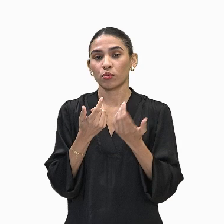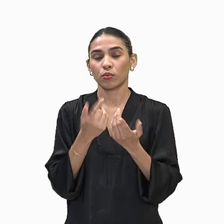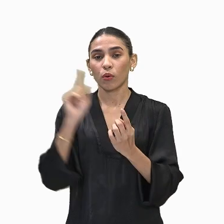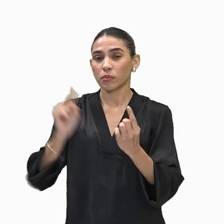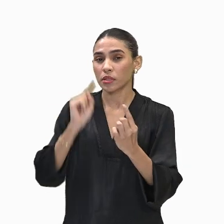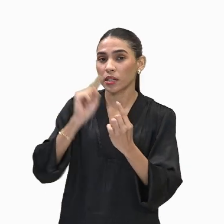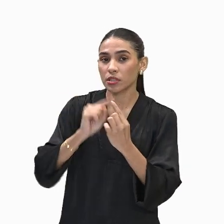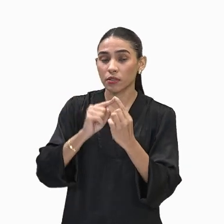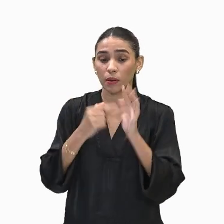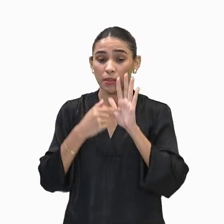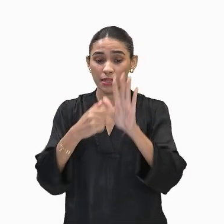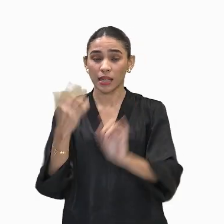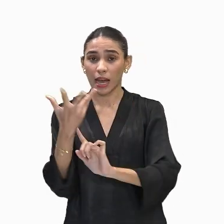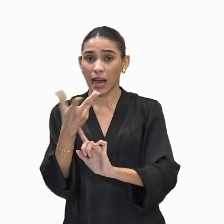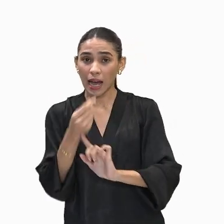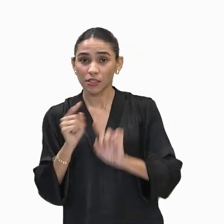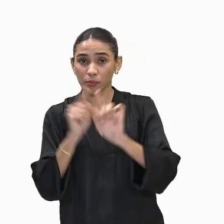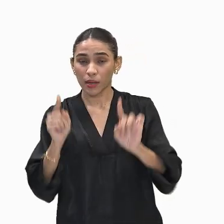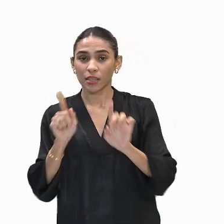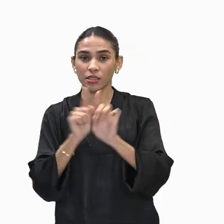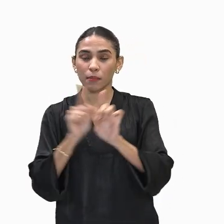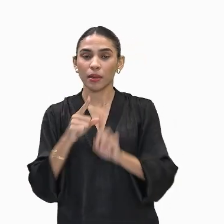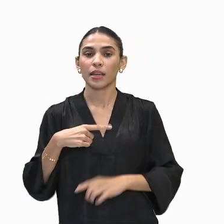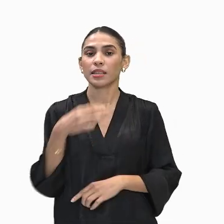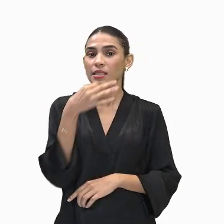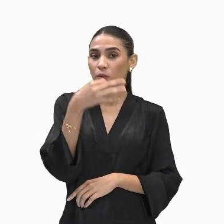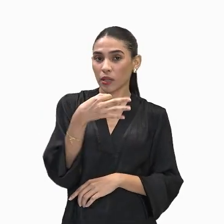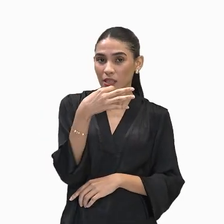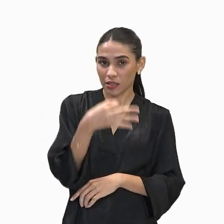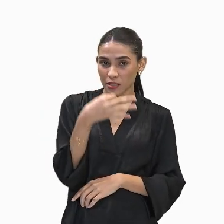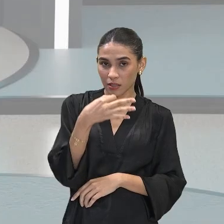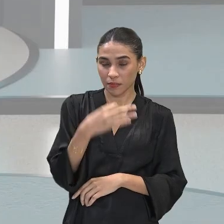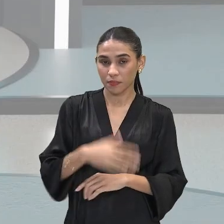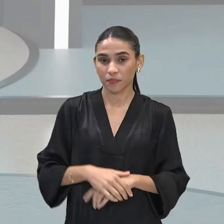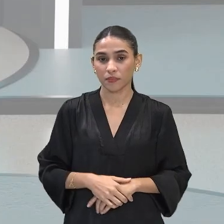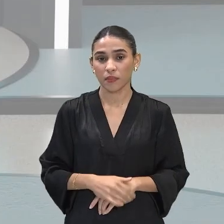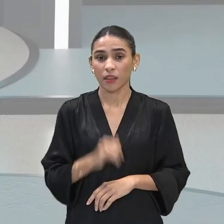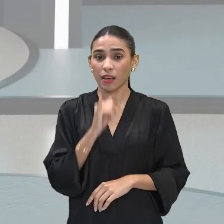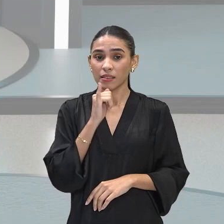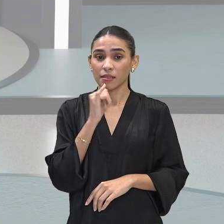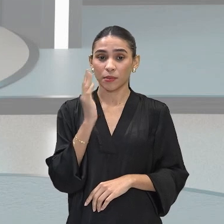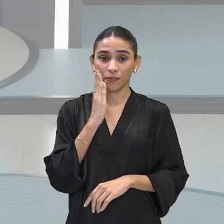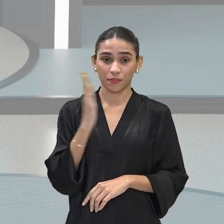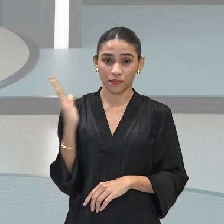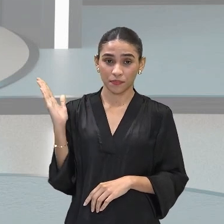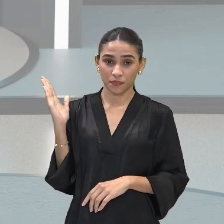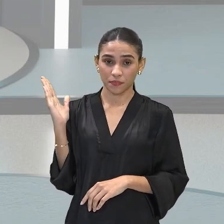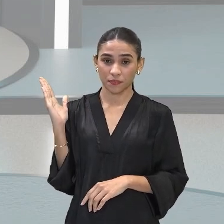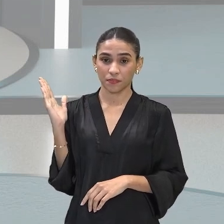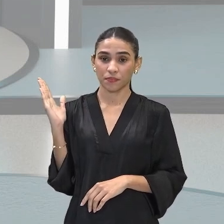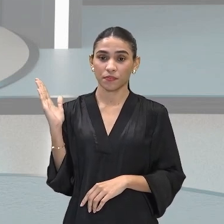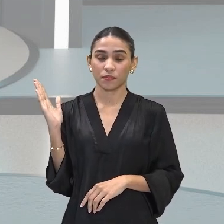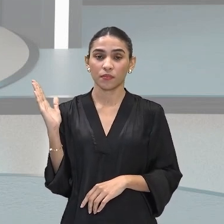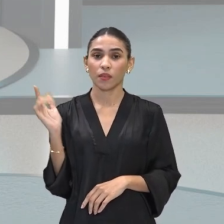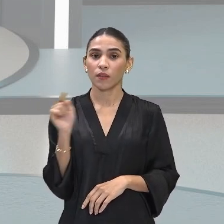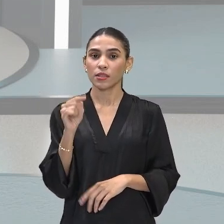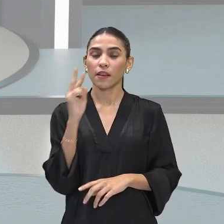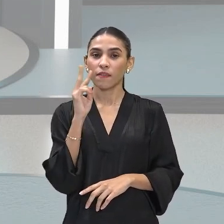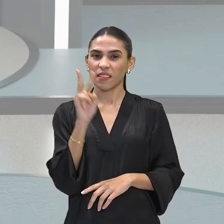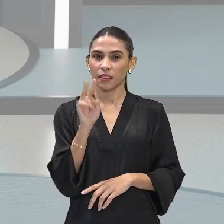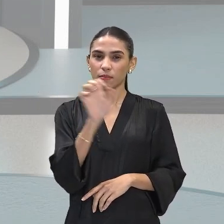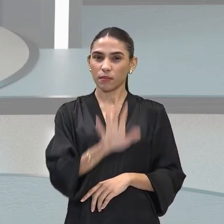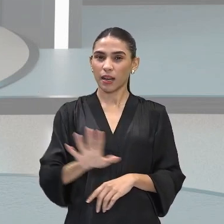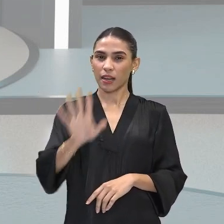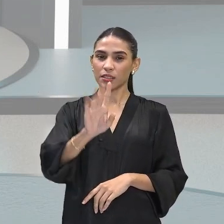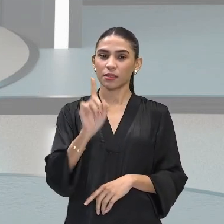crítica sobre a arte e sobre si mesmo. Então vejamos aqui essa obra. Você olha